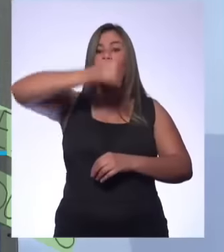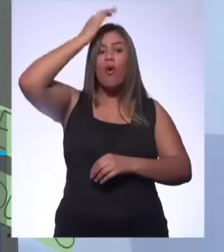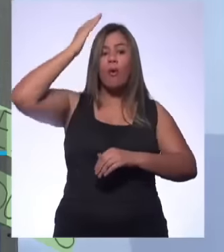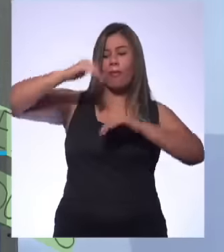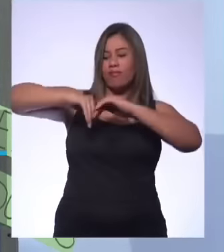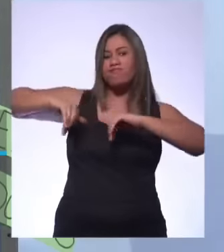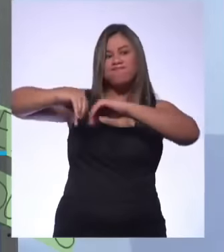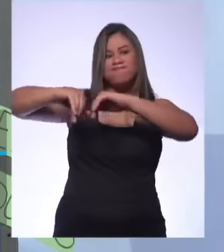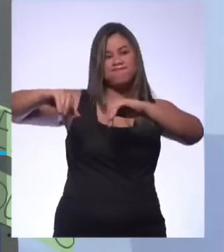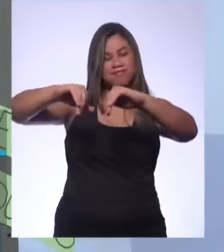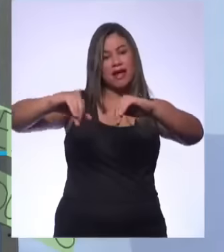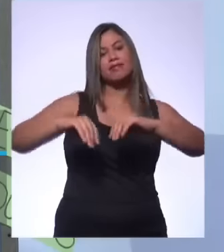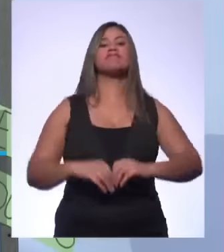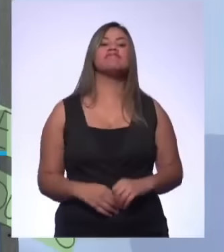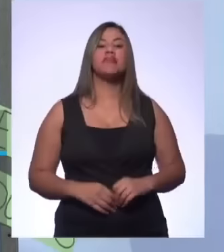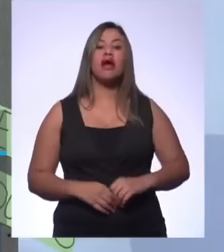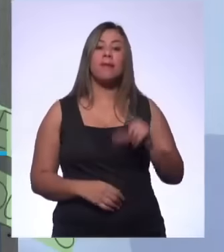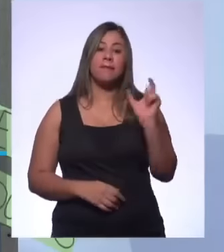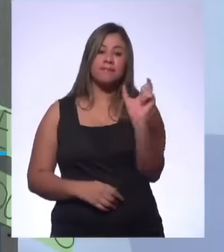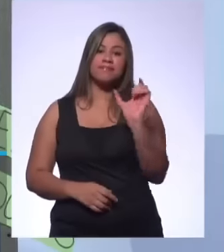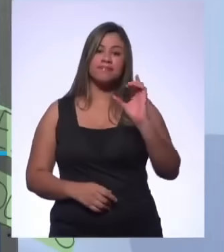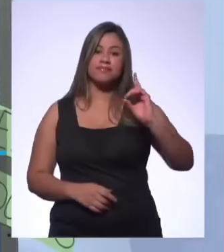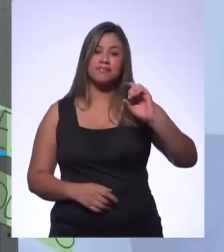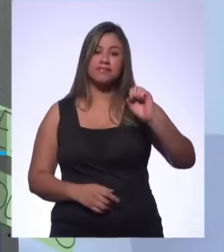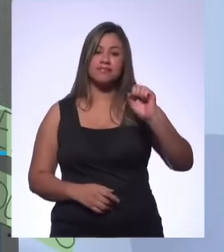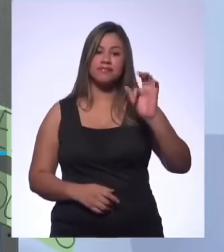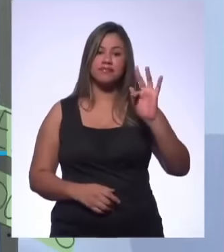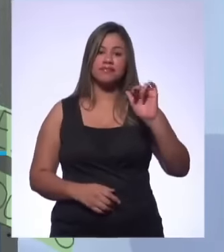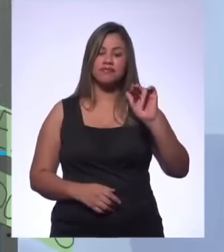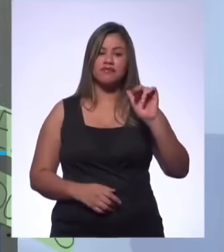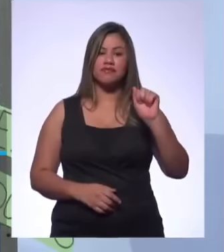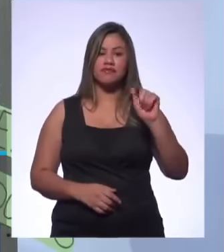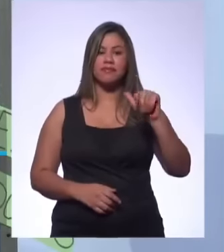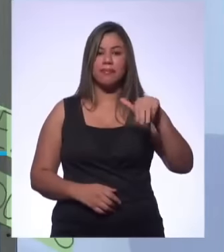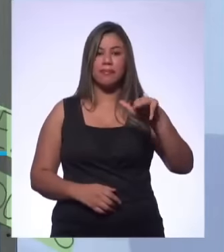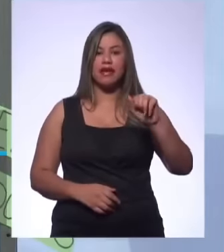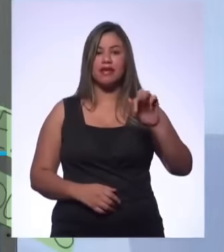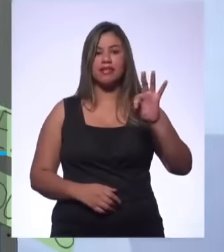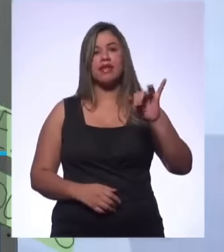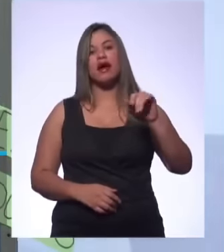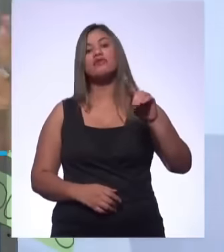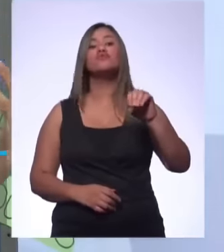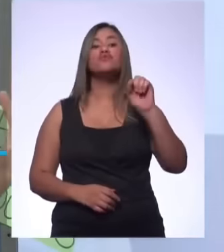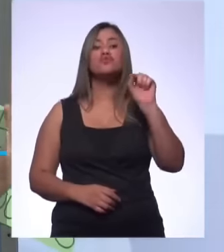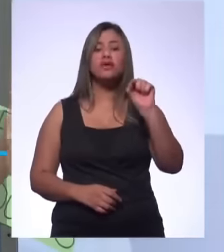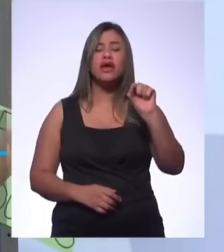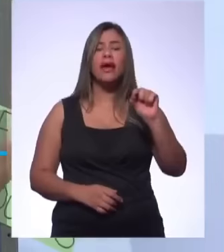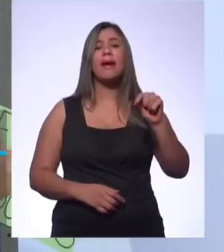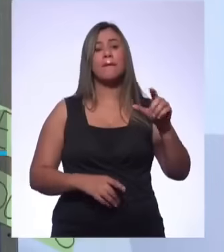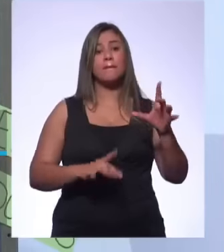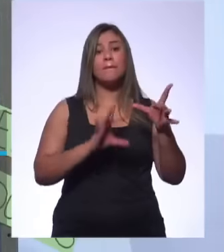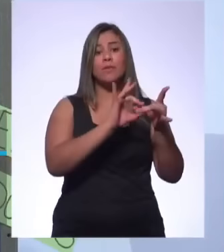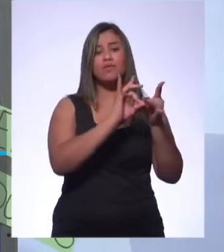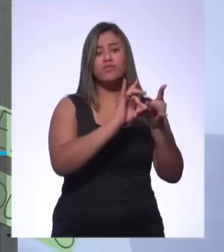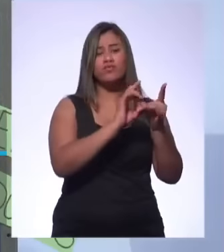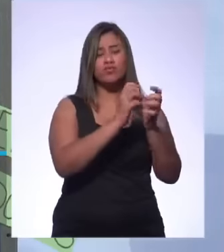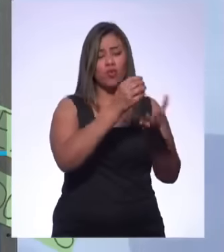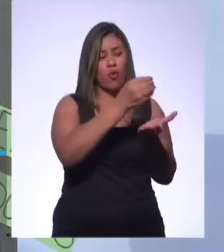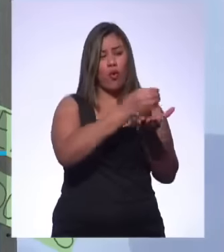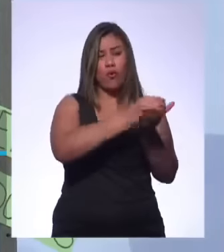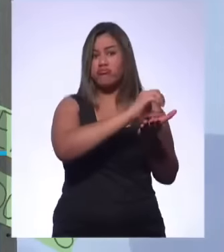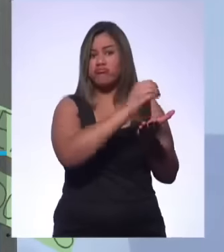certo? E fragmentado, ele está cortado em pedacinhos. O que aconteceu com o Império Romano? Esse império que nós estamos estudando aí ao longo do